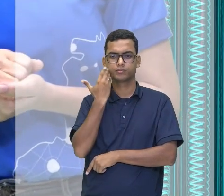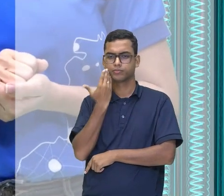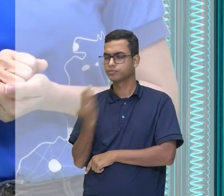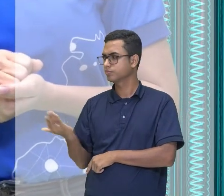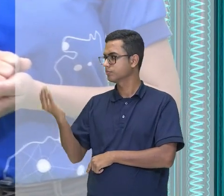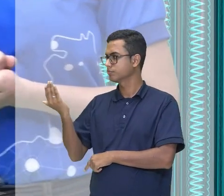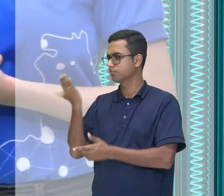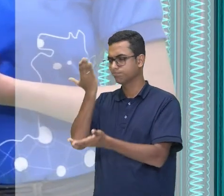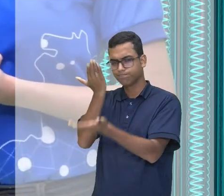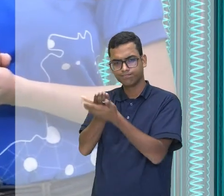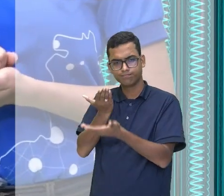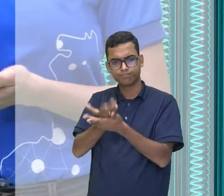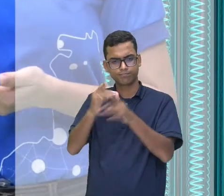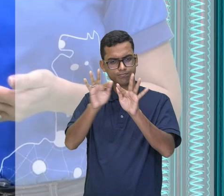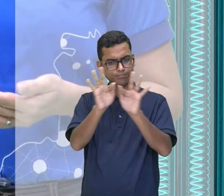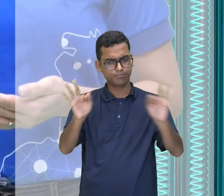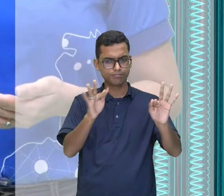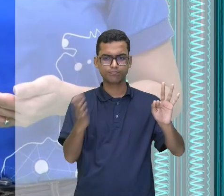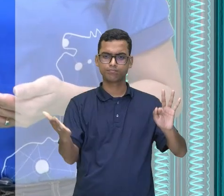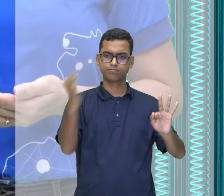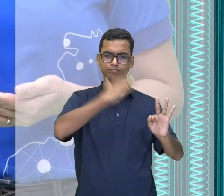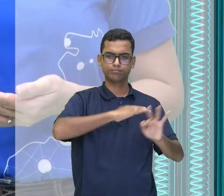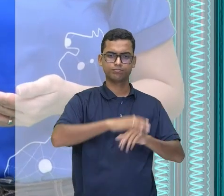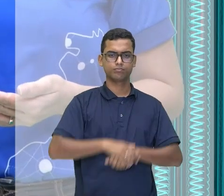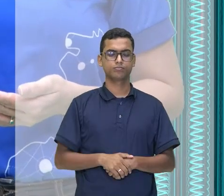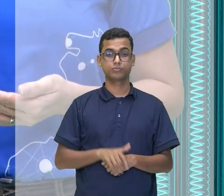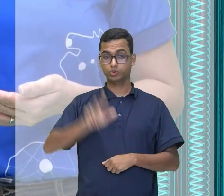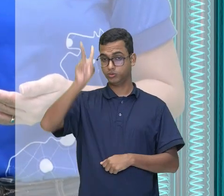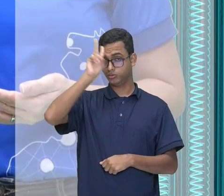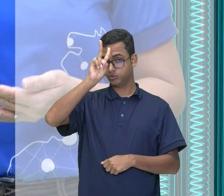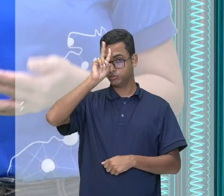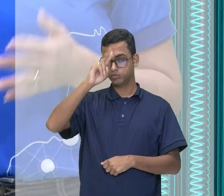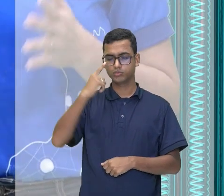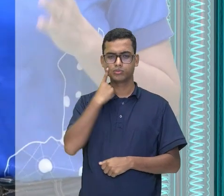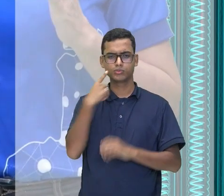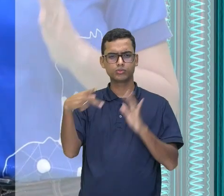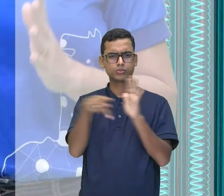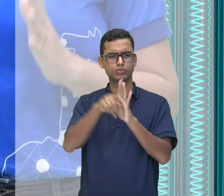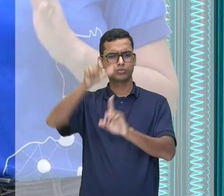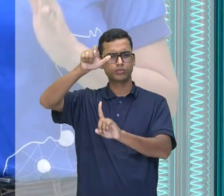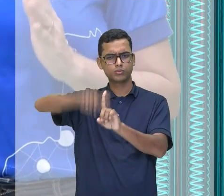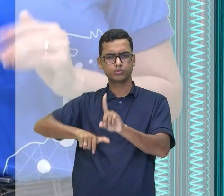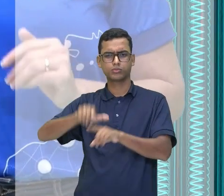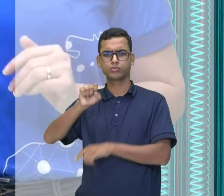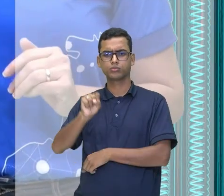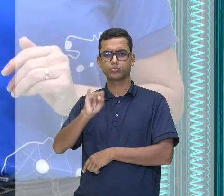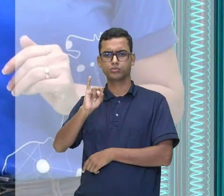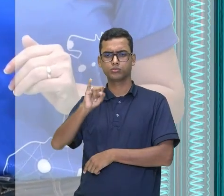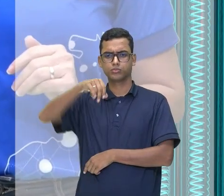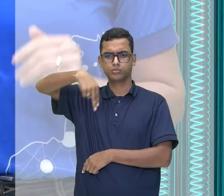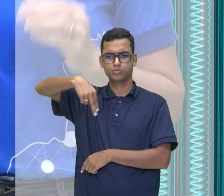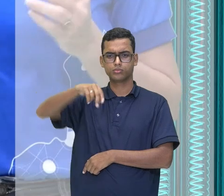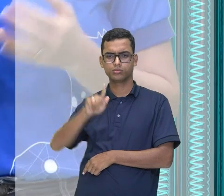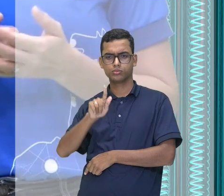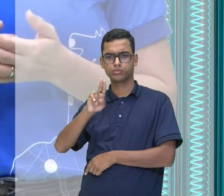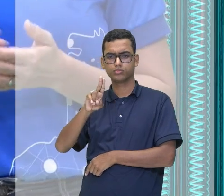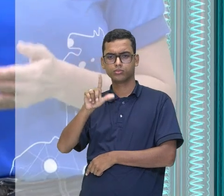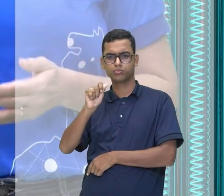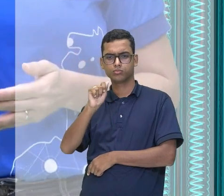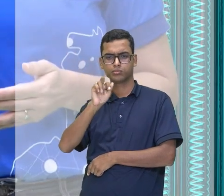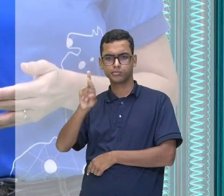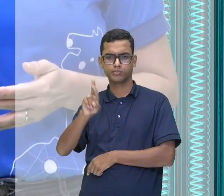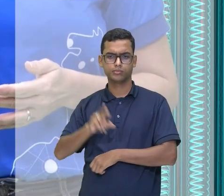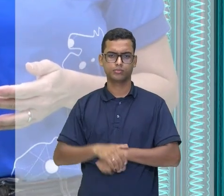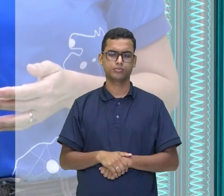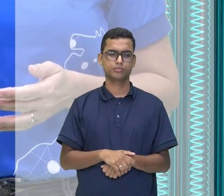ver mais um pouquinho sobre a afirmativa. Lembrando que isso aqui é o singular. A mesma estrutura eu vou utilizar agora para o